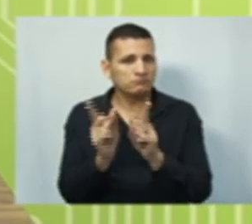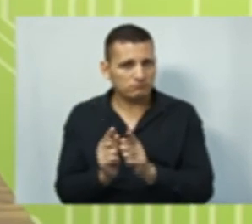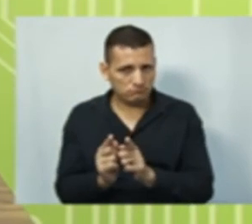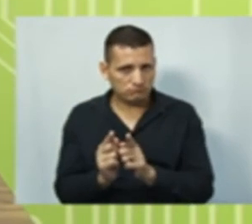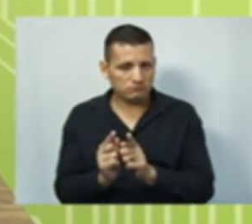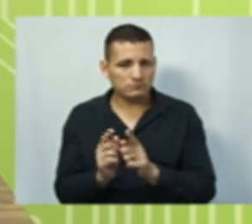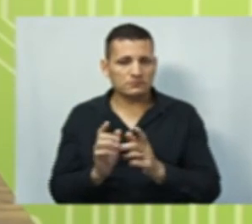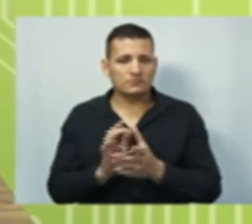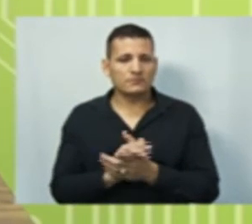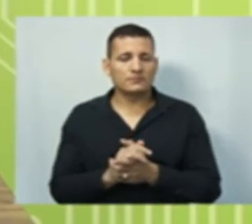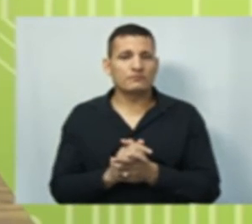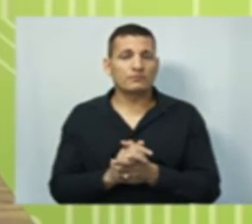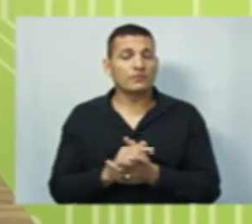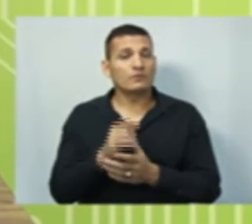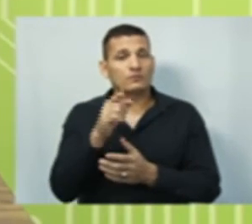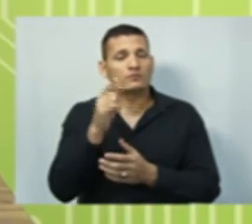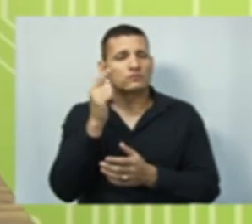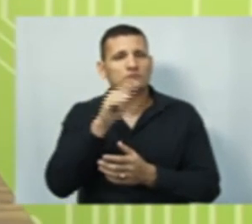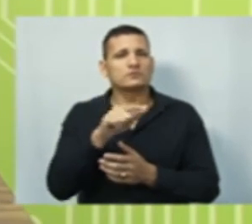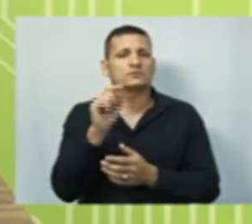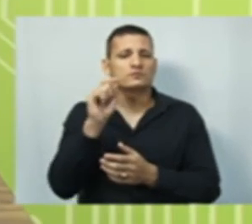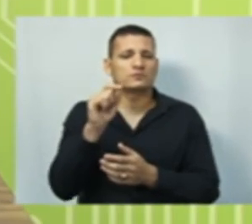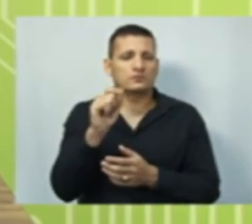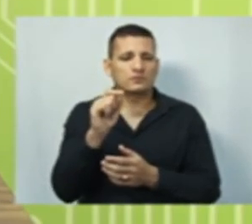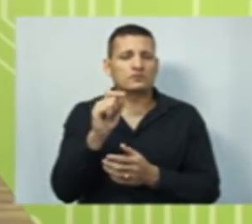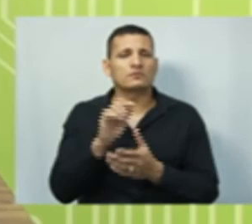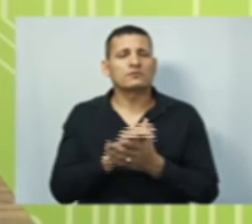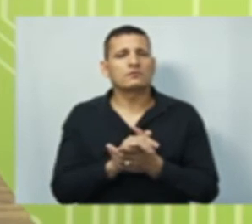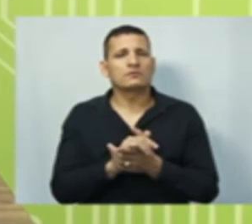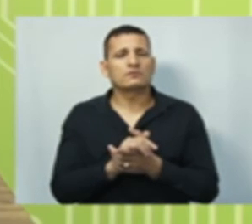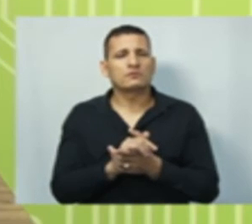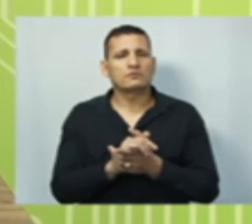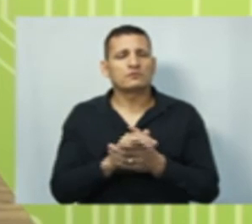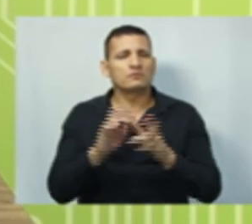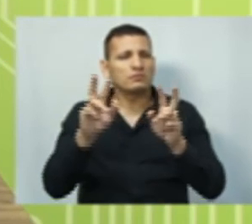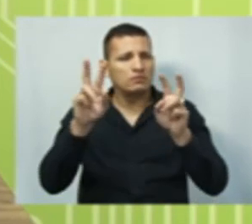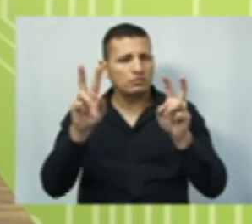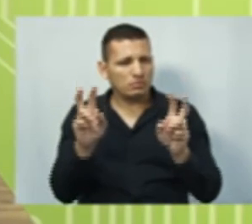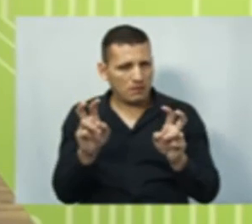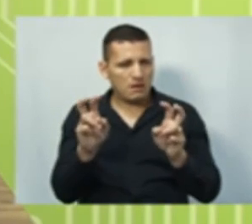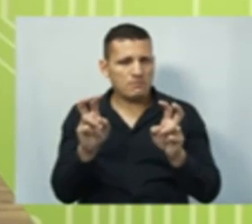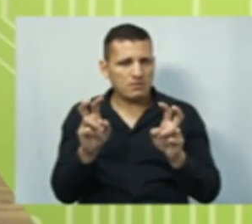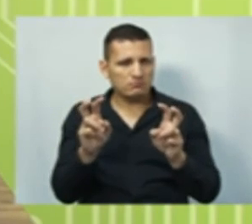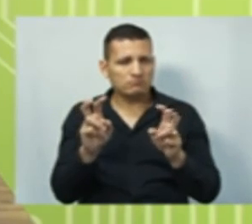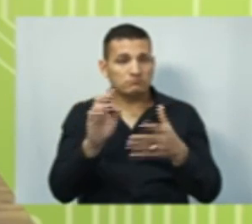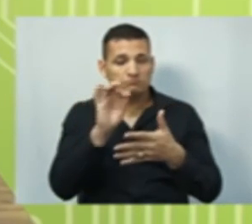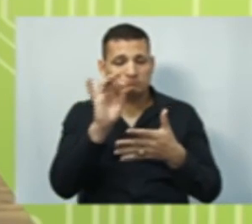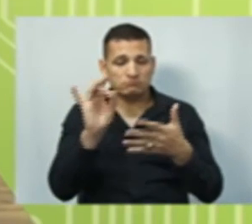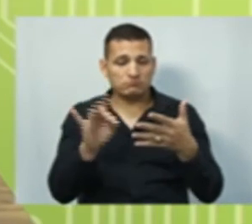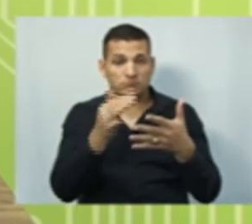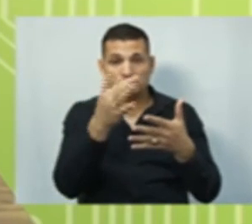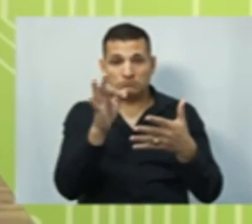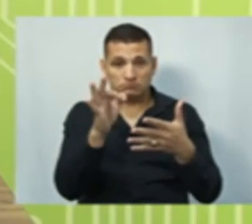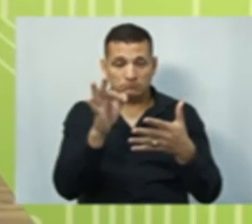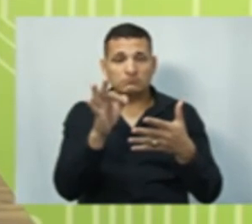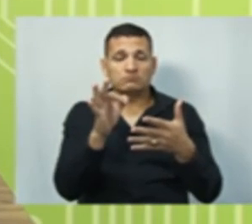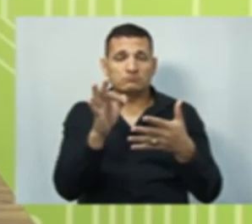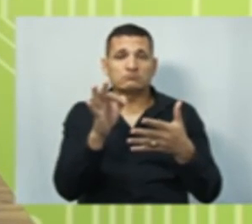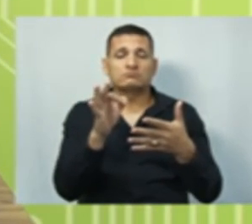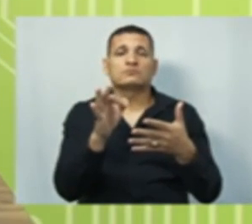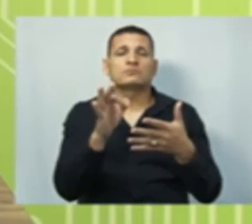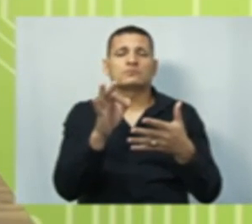resumo. A ideia é que você consiga colocar o tópico central de cada um desses 10 princípios e que isso te ajude